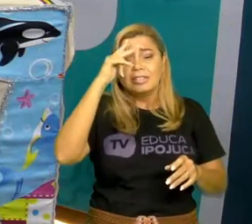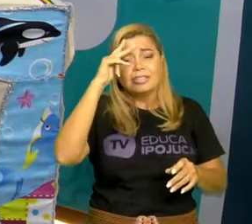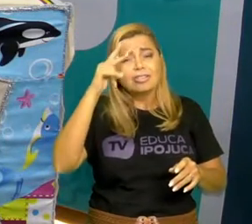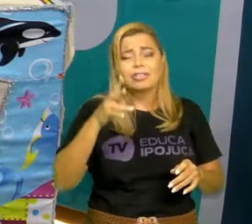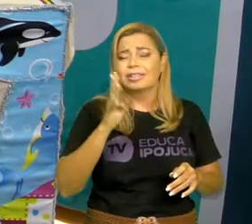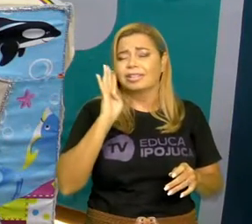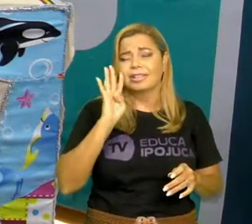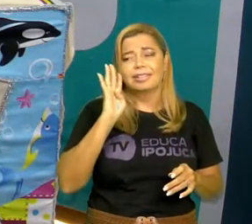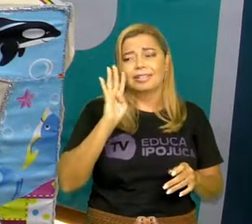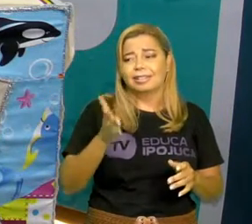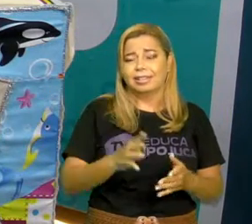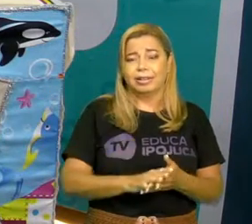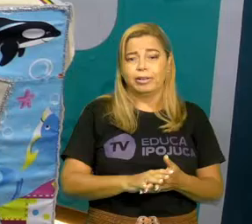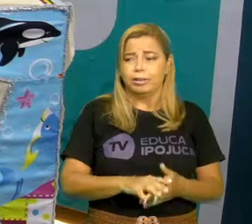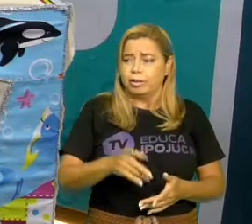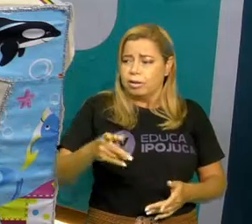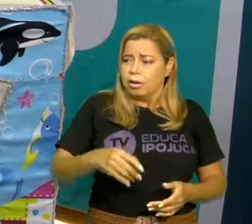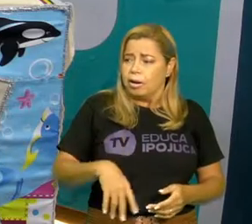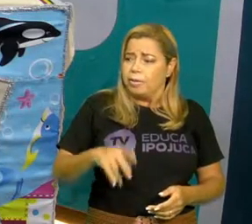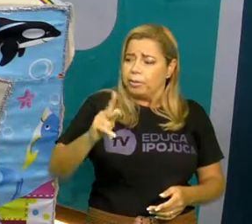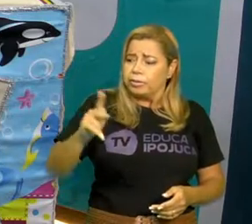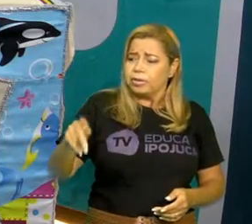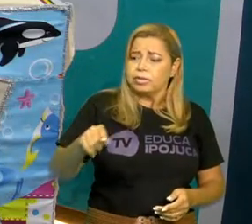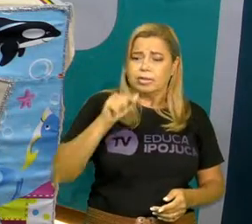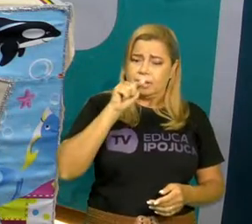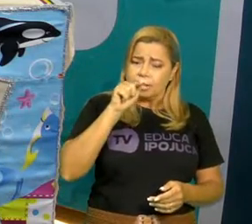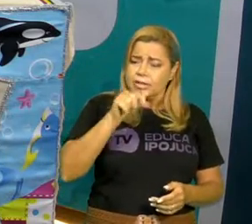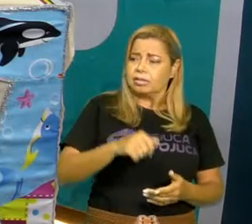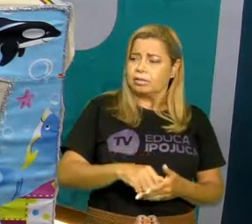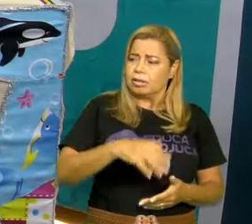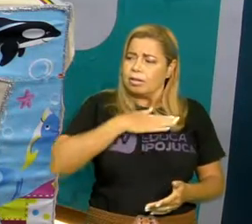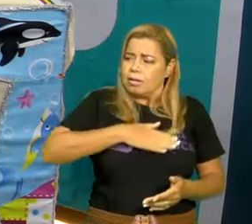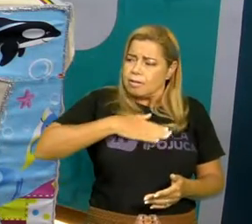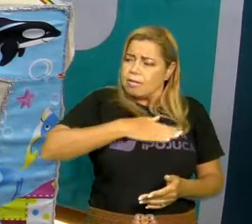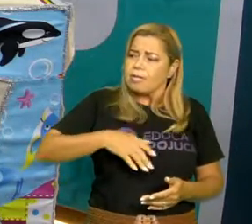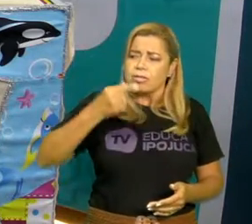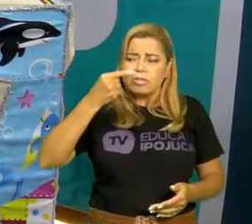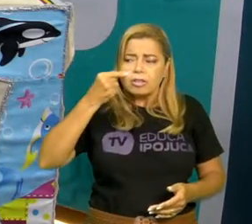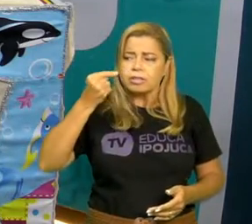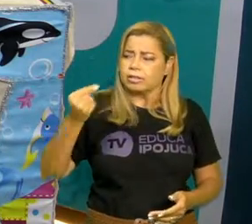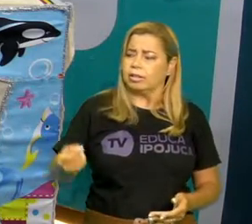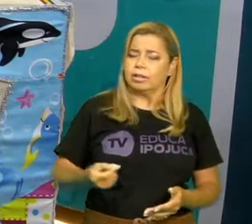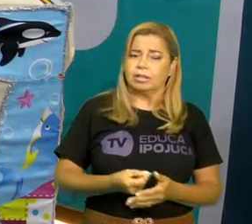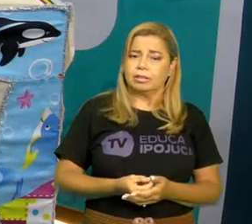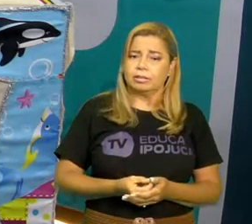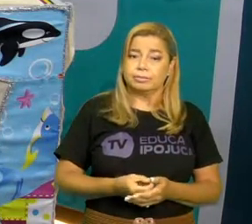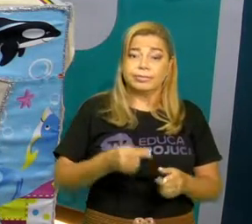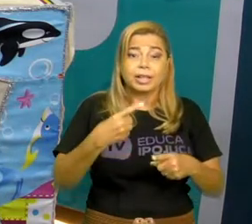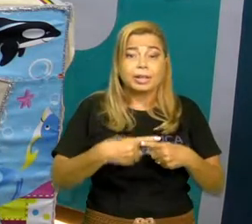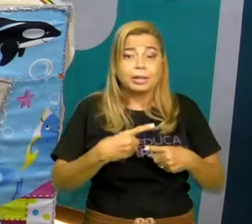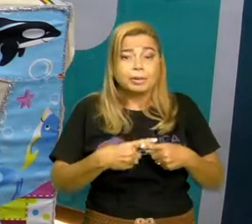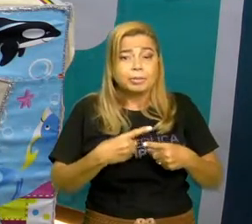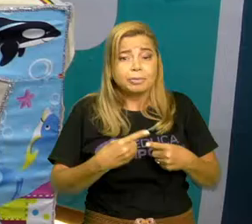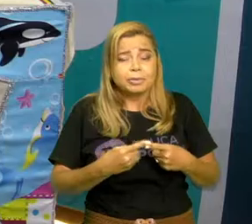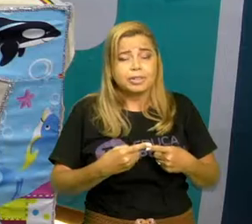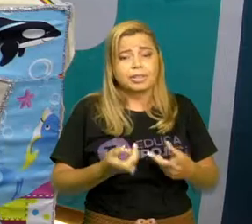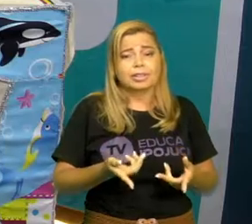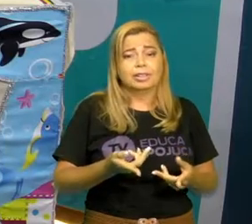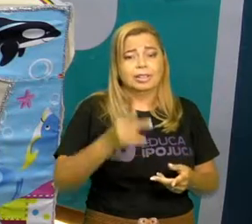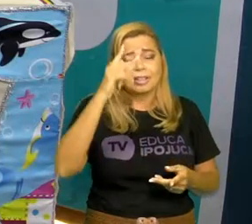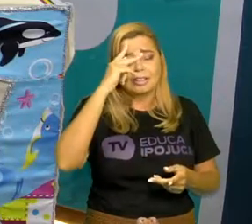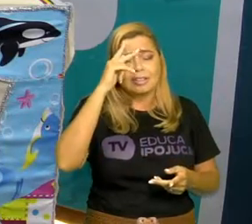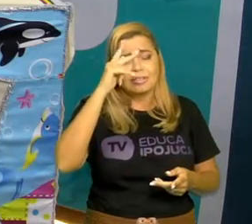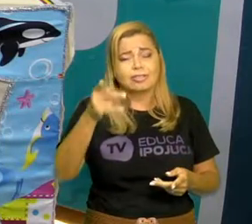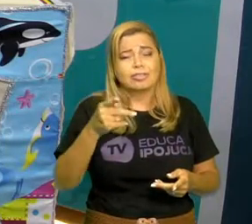Leiturinha. A senhora gosta demais de rato. Tia Lê gosta de rato, né, criança? Porque essas histórias são tão gostosas